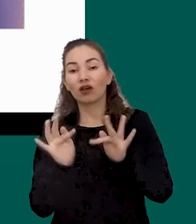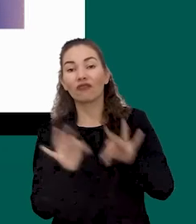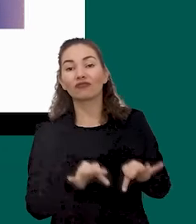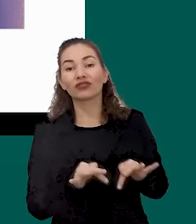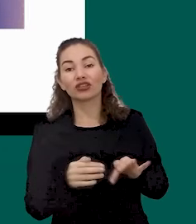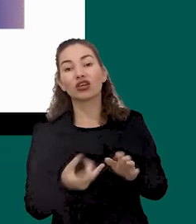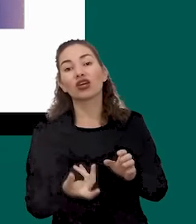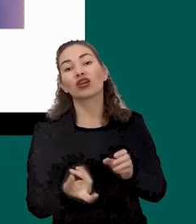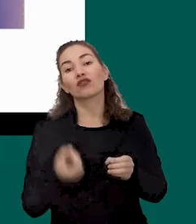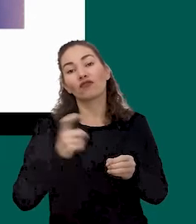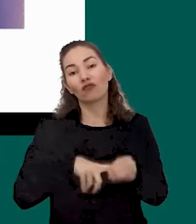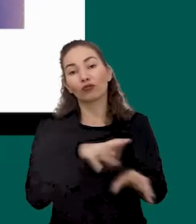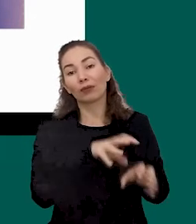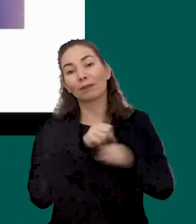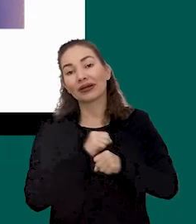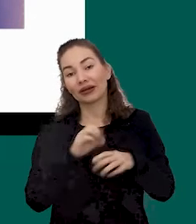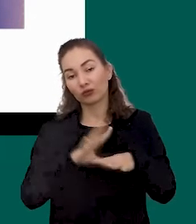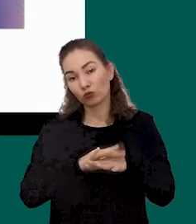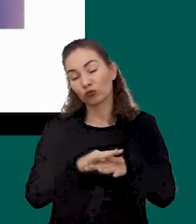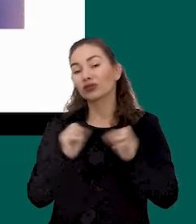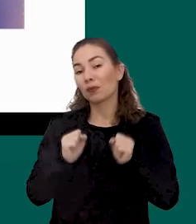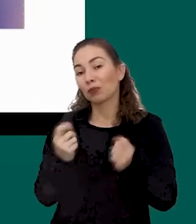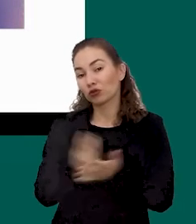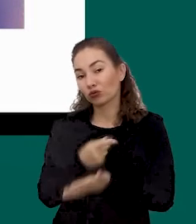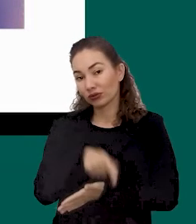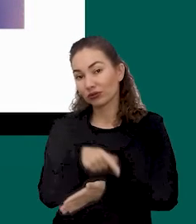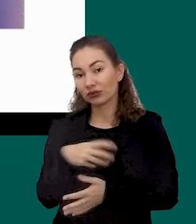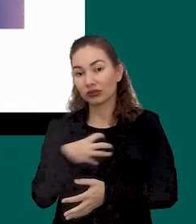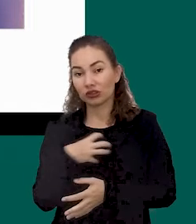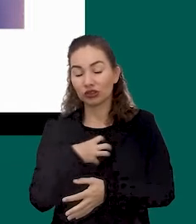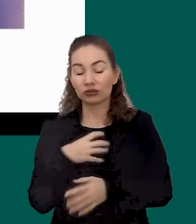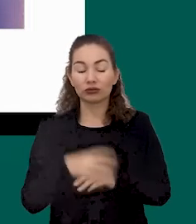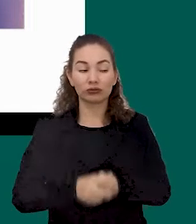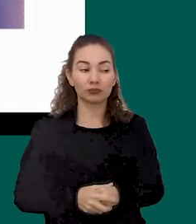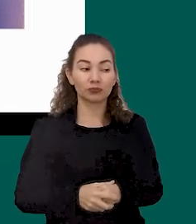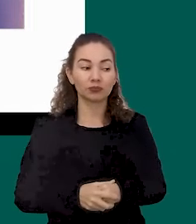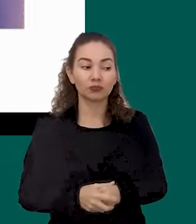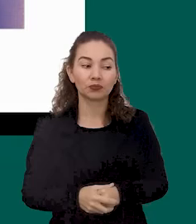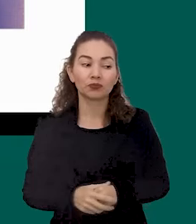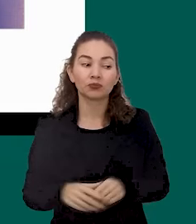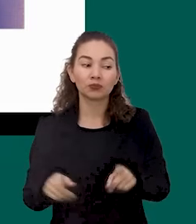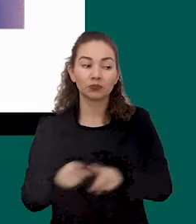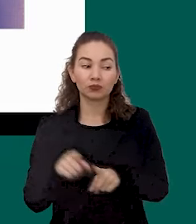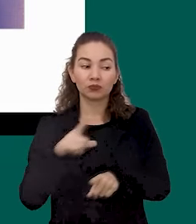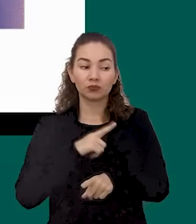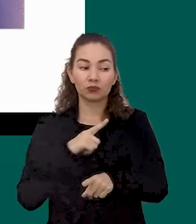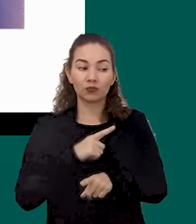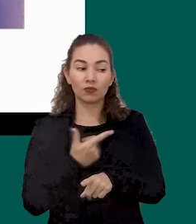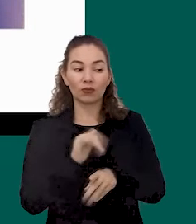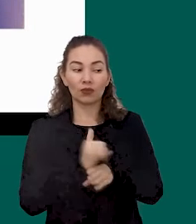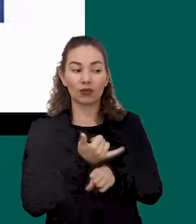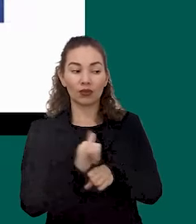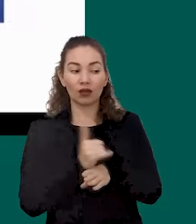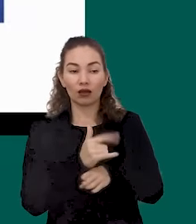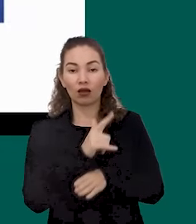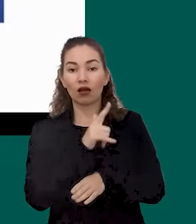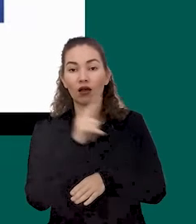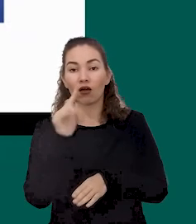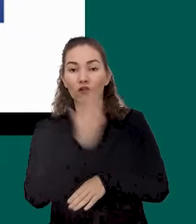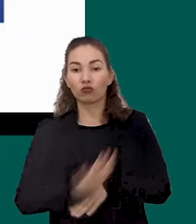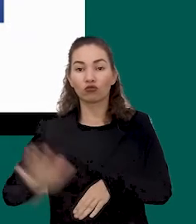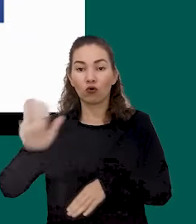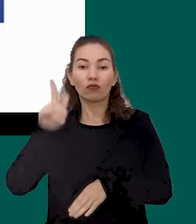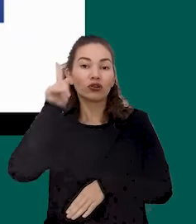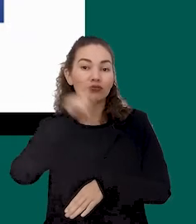vacina da Sanofi, uma vacina que está sendo estudada pelo estado de Pittsburgh, e também uma outra estratégia vacinal do governo federal americano,